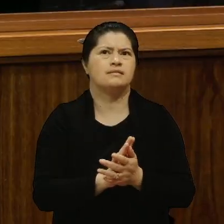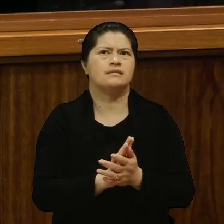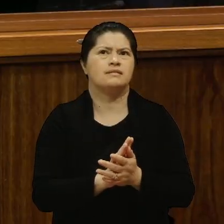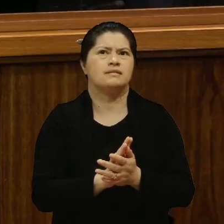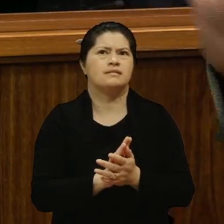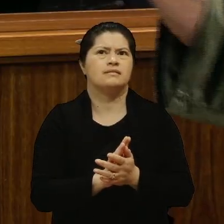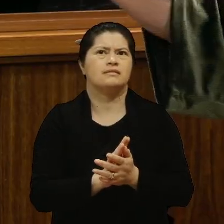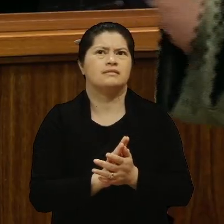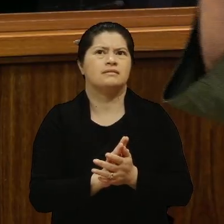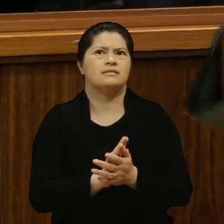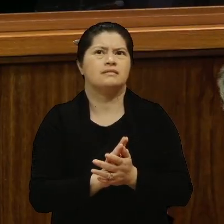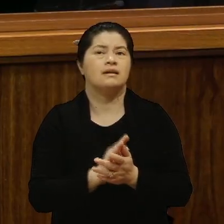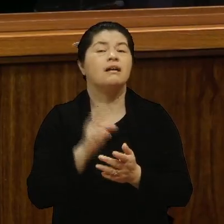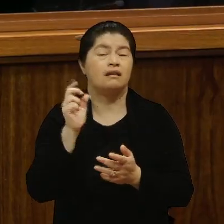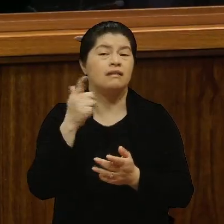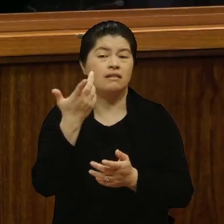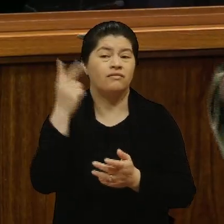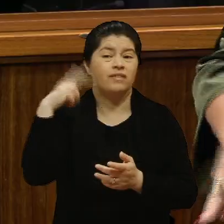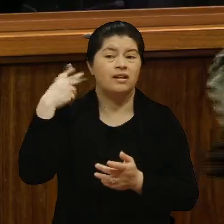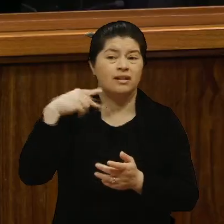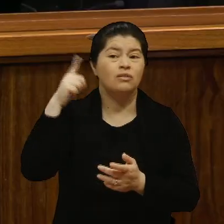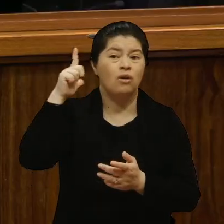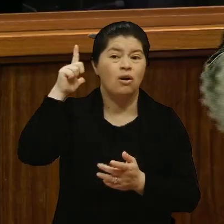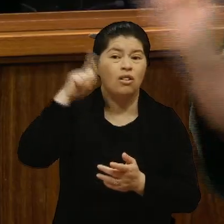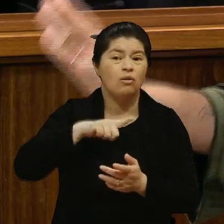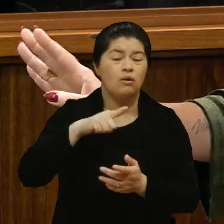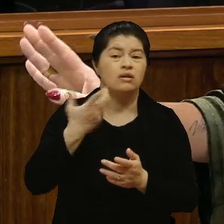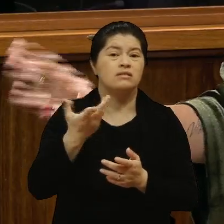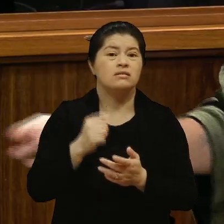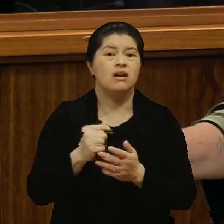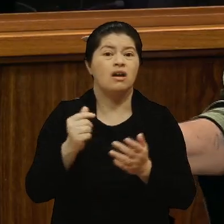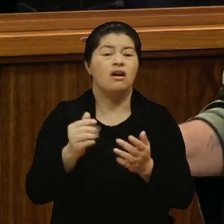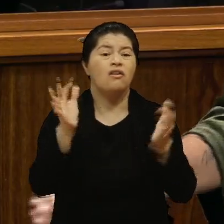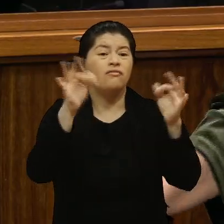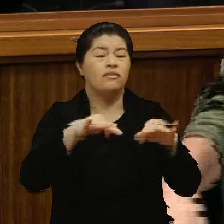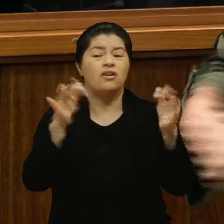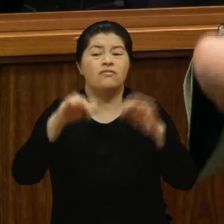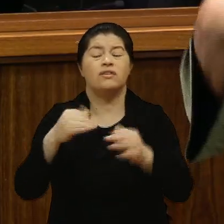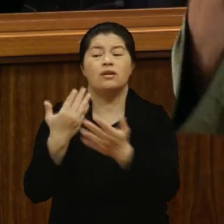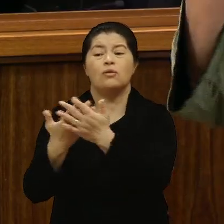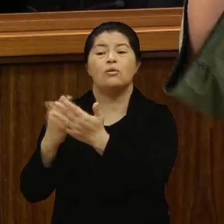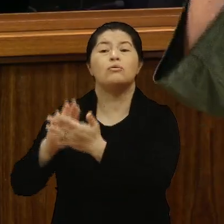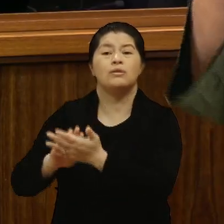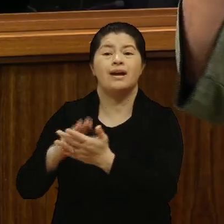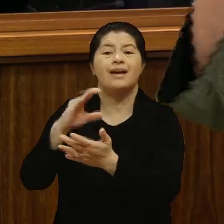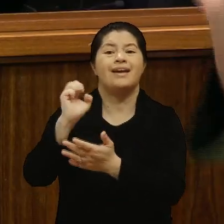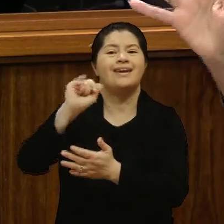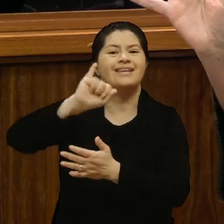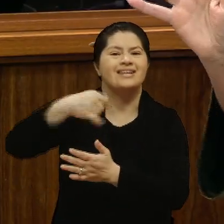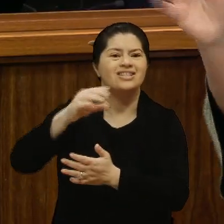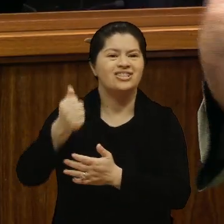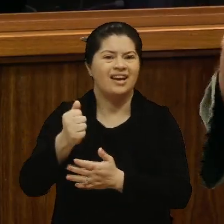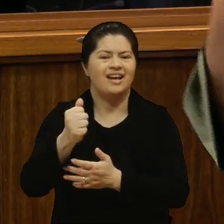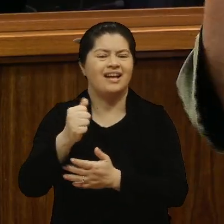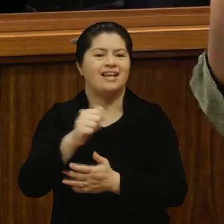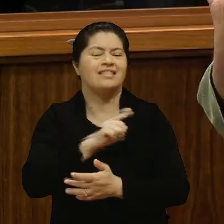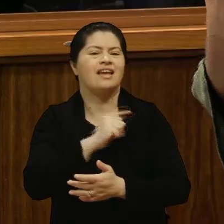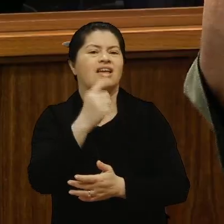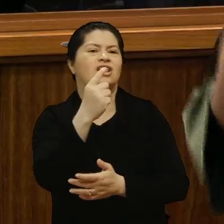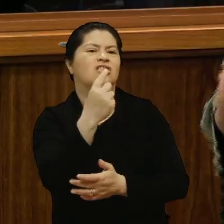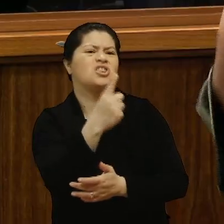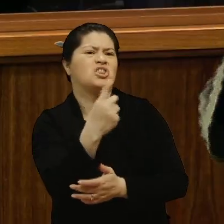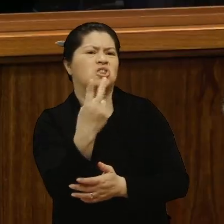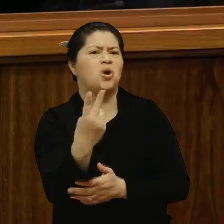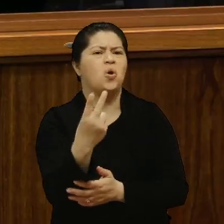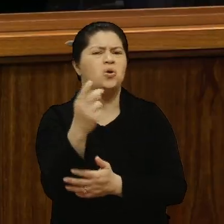EJA, vereador Lucas. Lembra quando fechava a EJA? Fecharam todas as escolas da EJA, que tinha 12, 13 em Caxias, porque não tinha